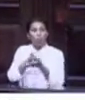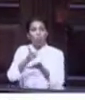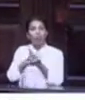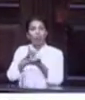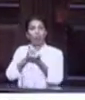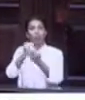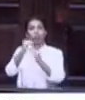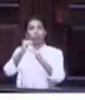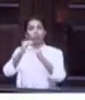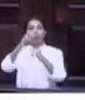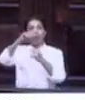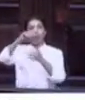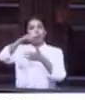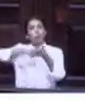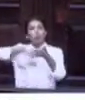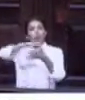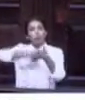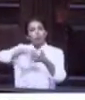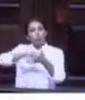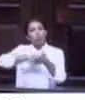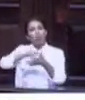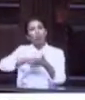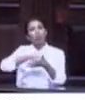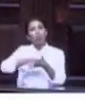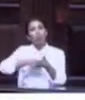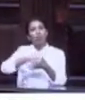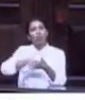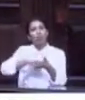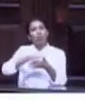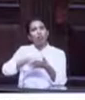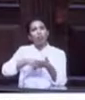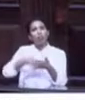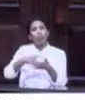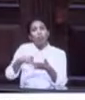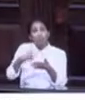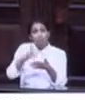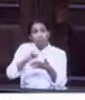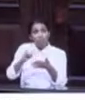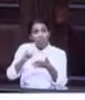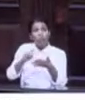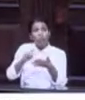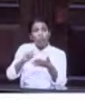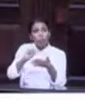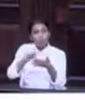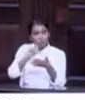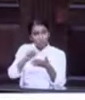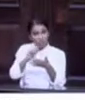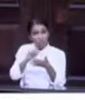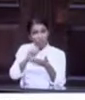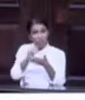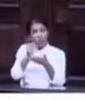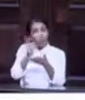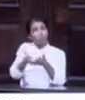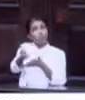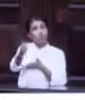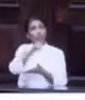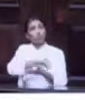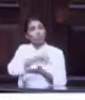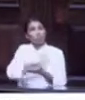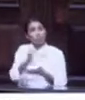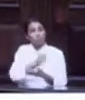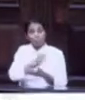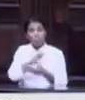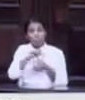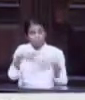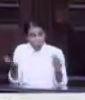que sobrecarrega lá o gasto do inativo. Igualar significa, inclusive, enfrentar esse tipo de questão. Concordo,